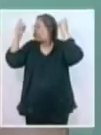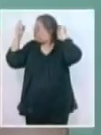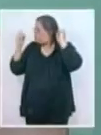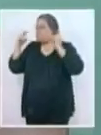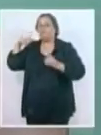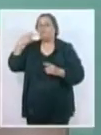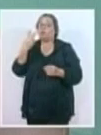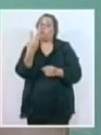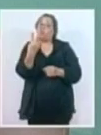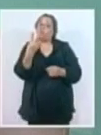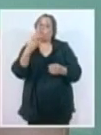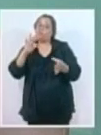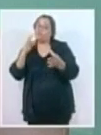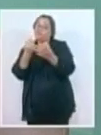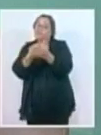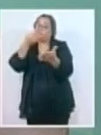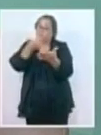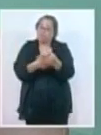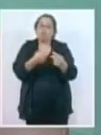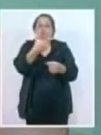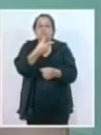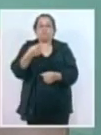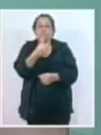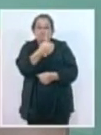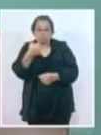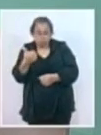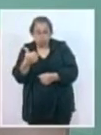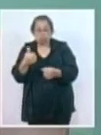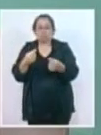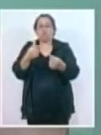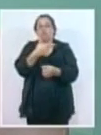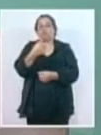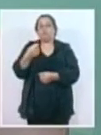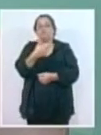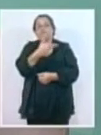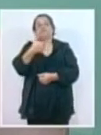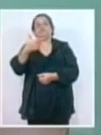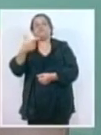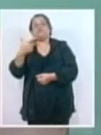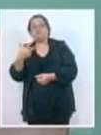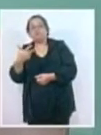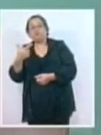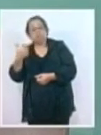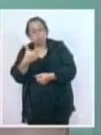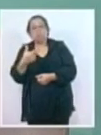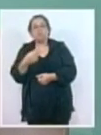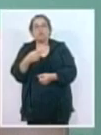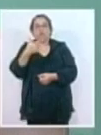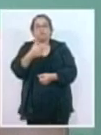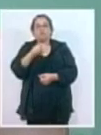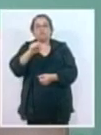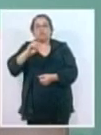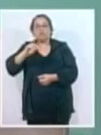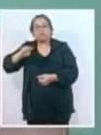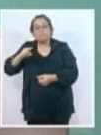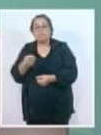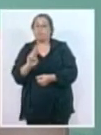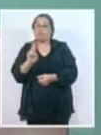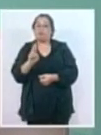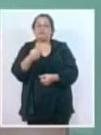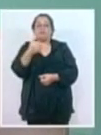fez duas emendas em 2021 e 2022. 2021 no valor de R$ 180 mil e em